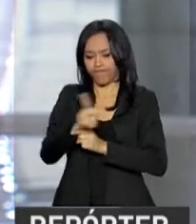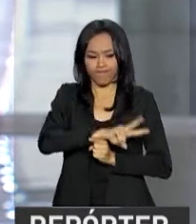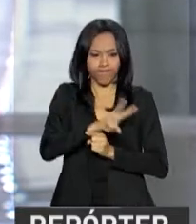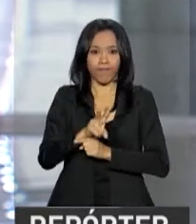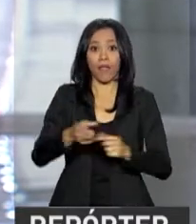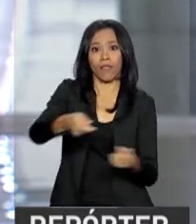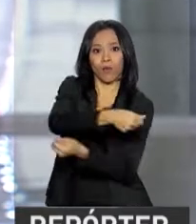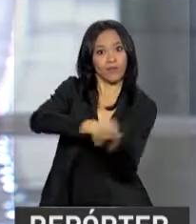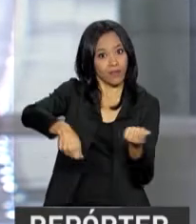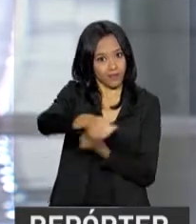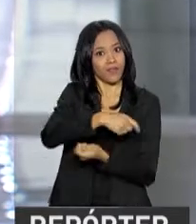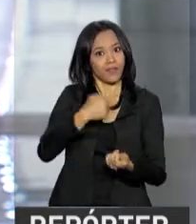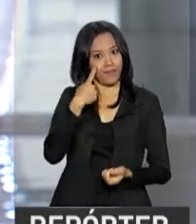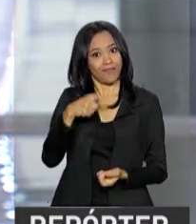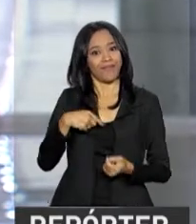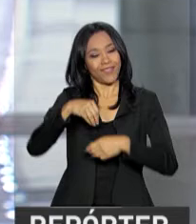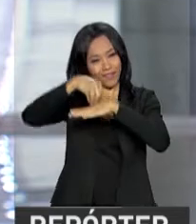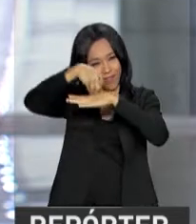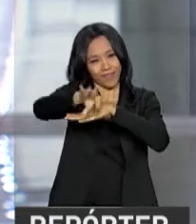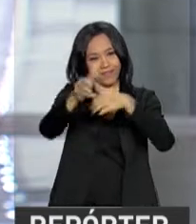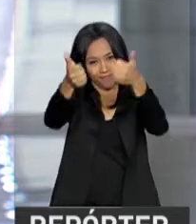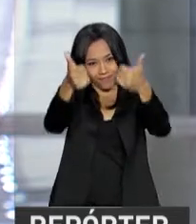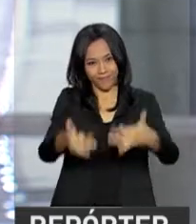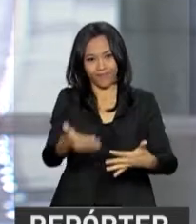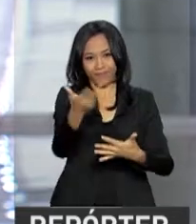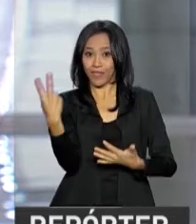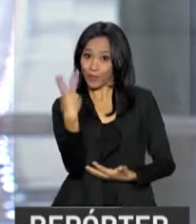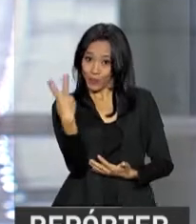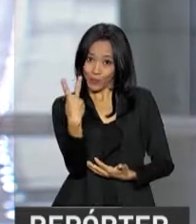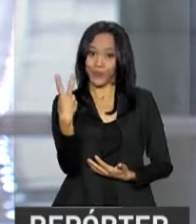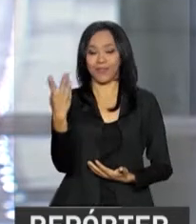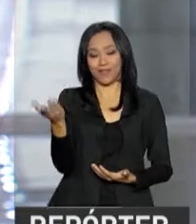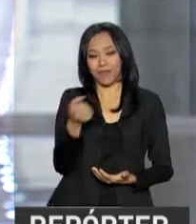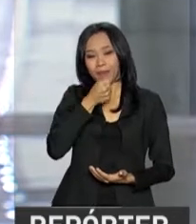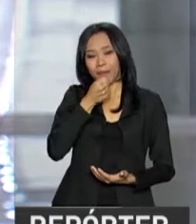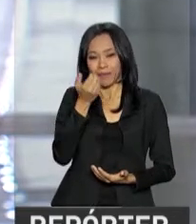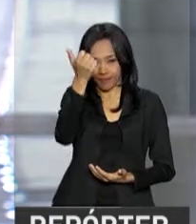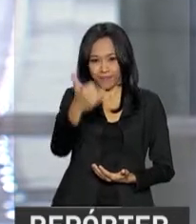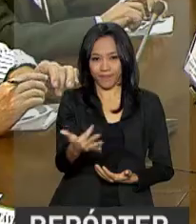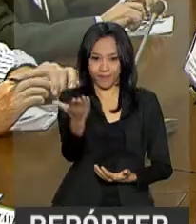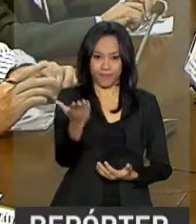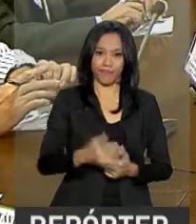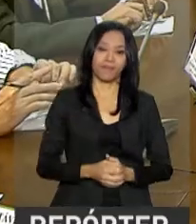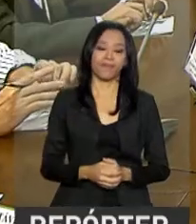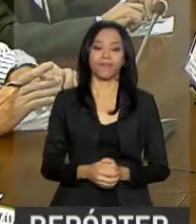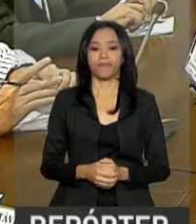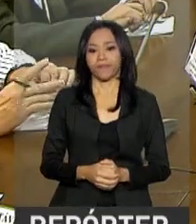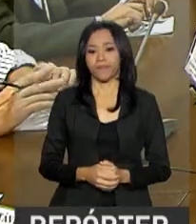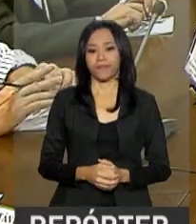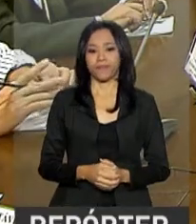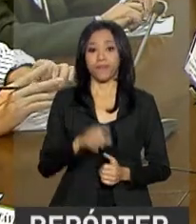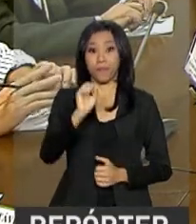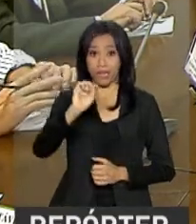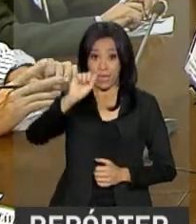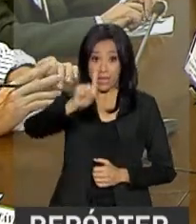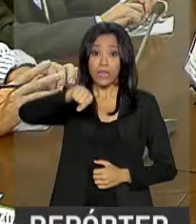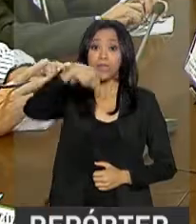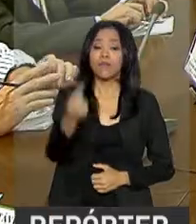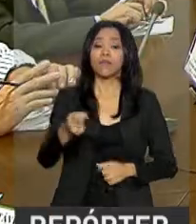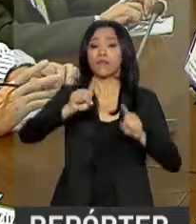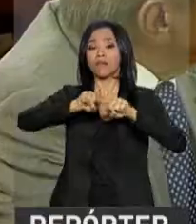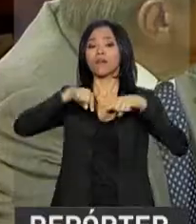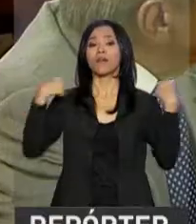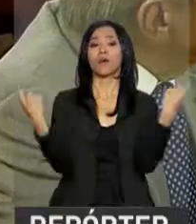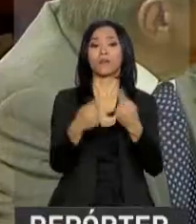reportagem de gabriela noronha e márcia fernandes vamos ver após uma reunião com representantes